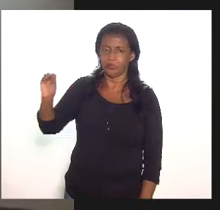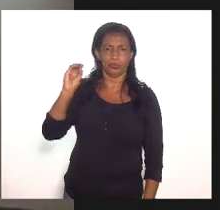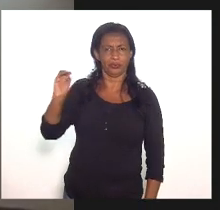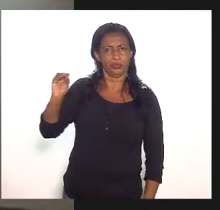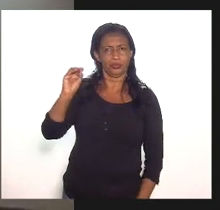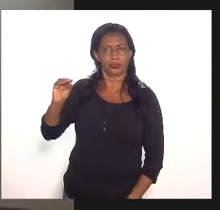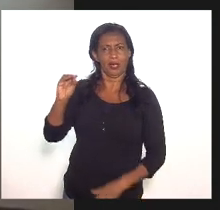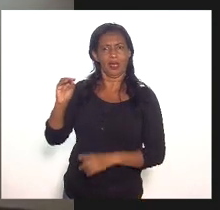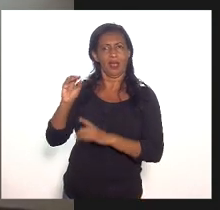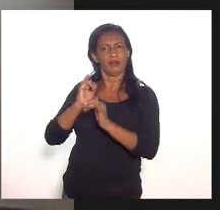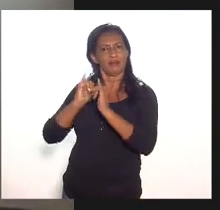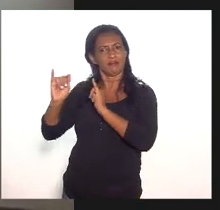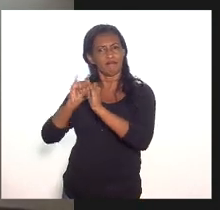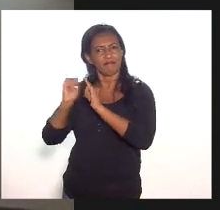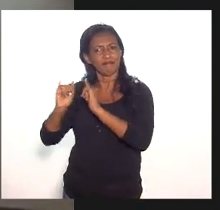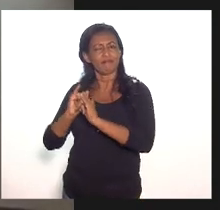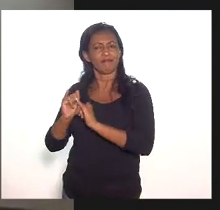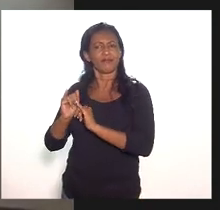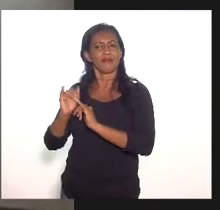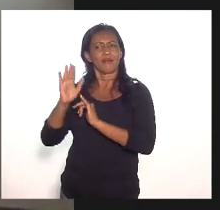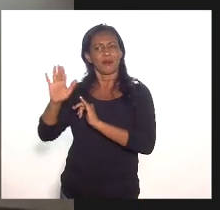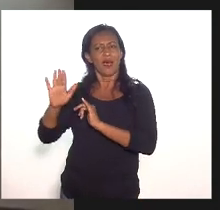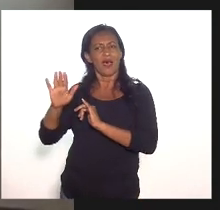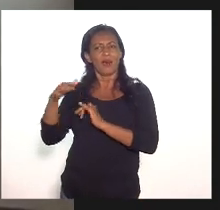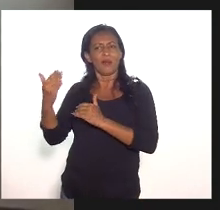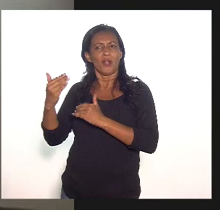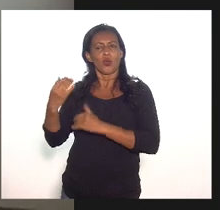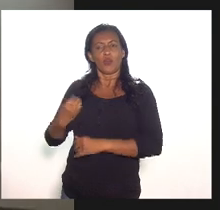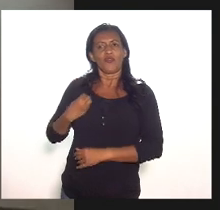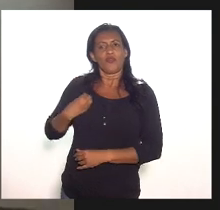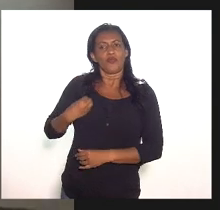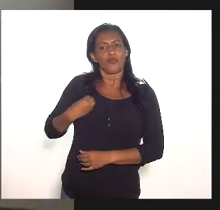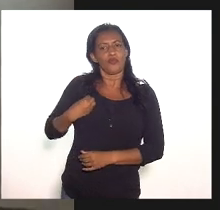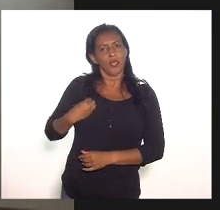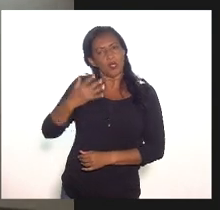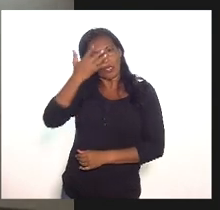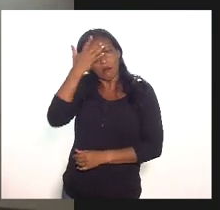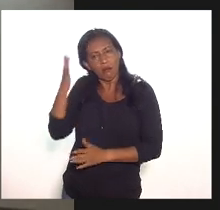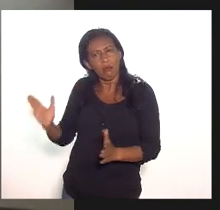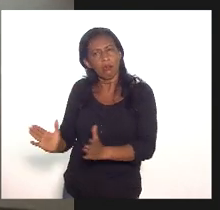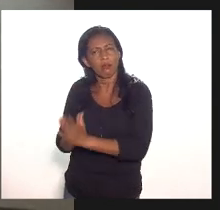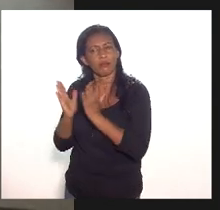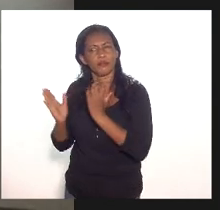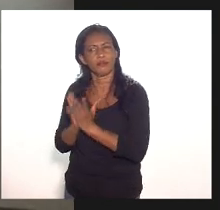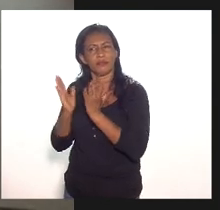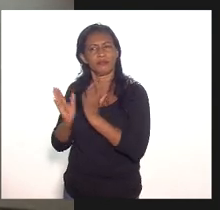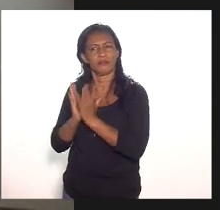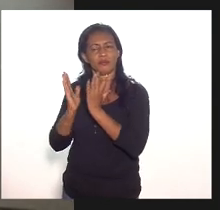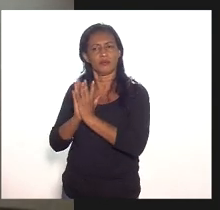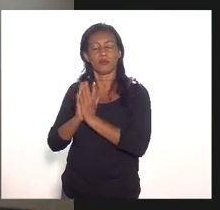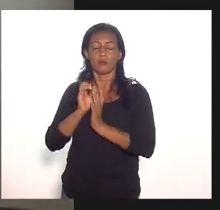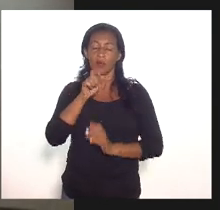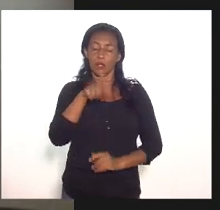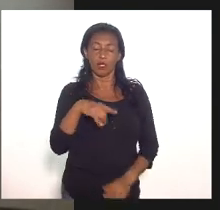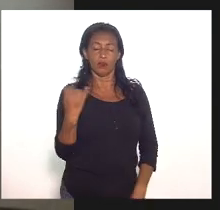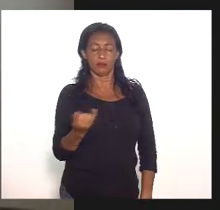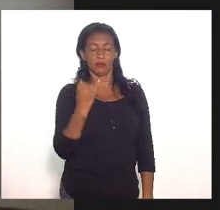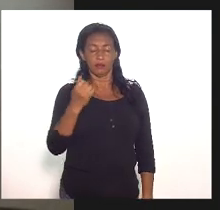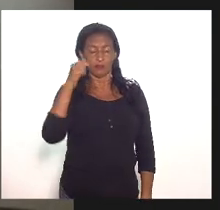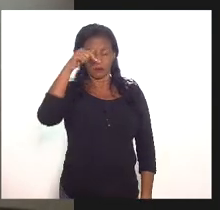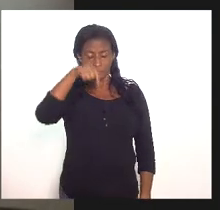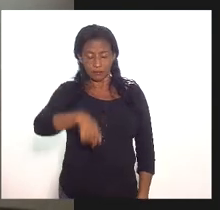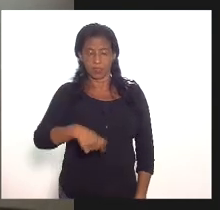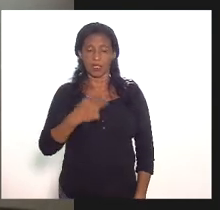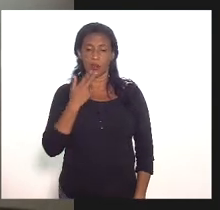as estatísticas, mas se ignora a possibilidade de sobrevivência dessas pessoas. Então, é muito importante que aqui estamos falando